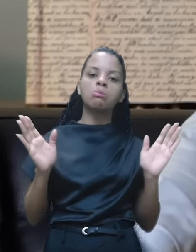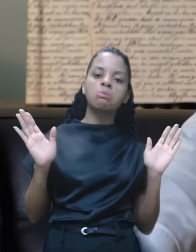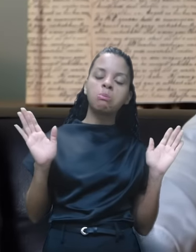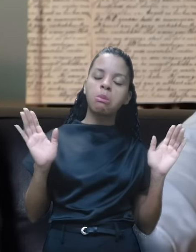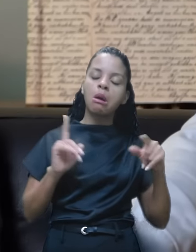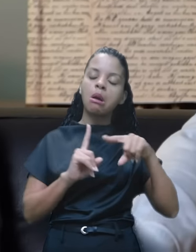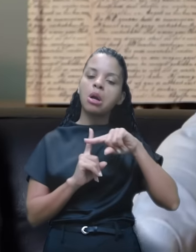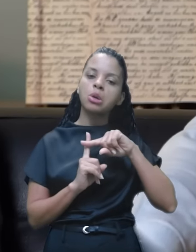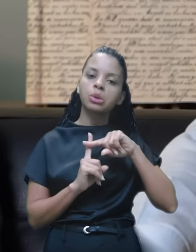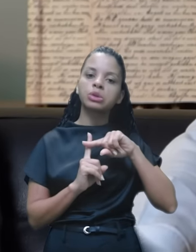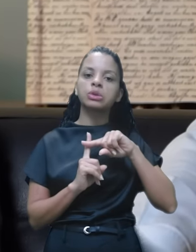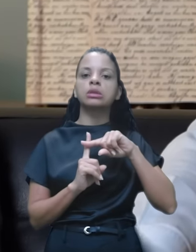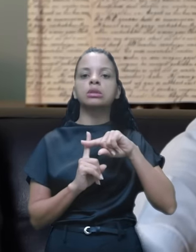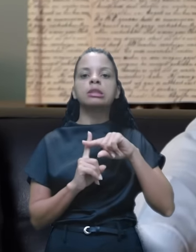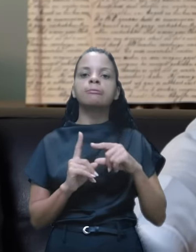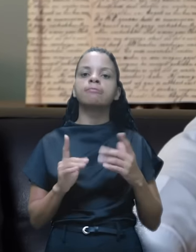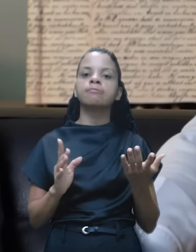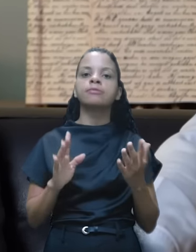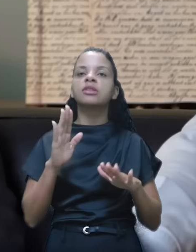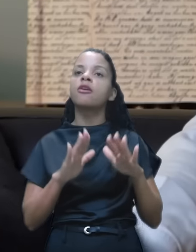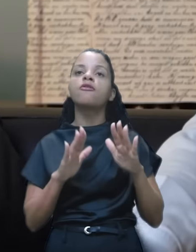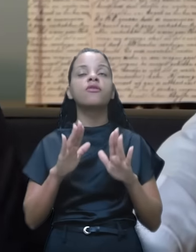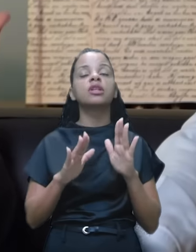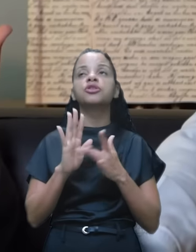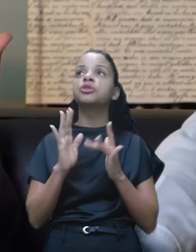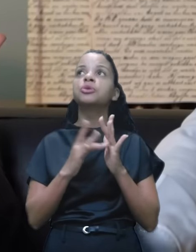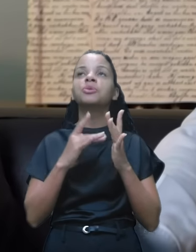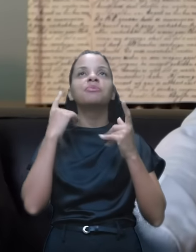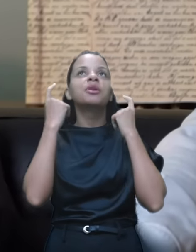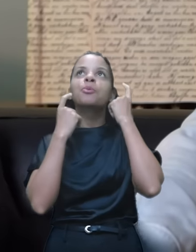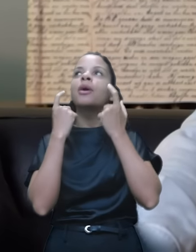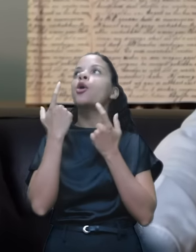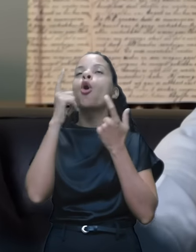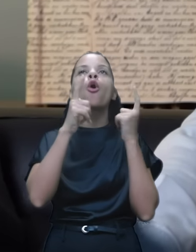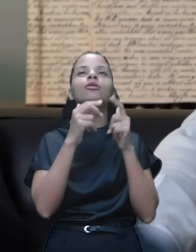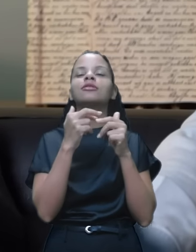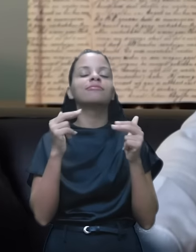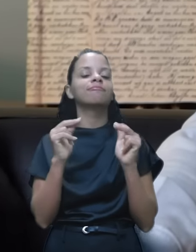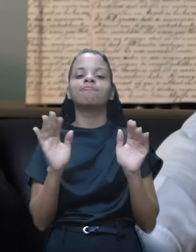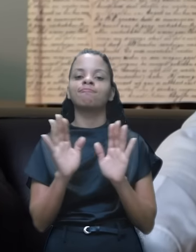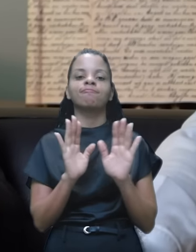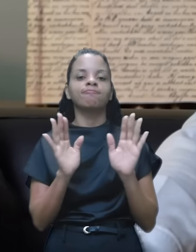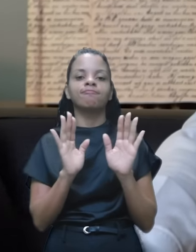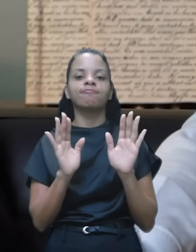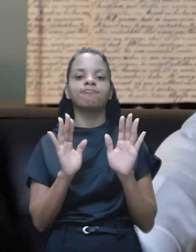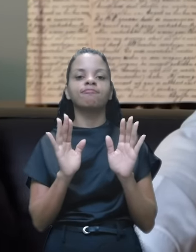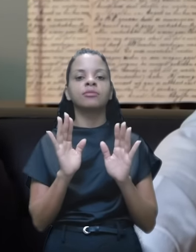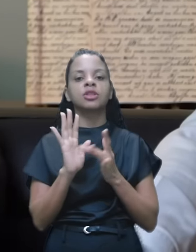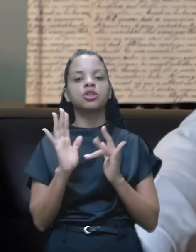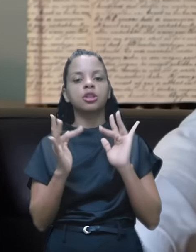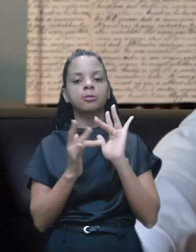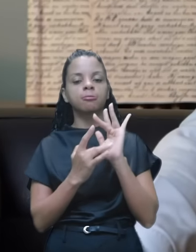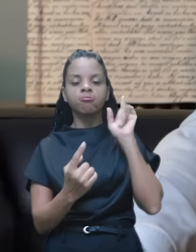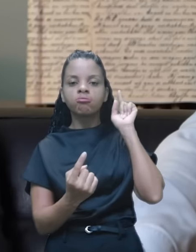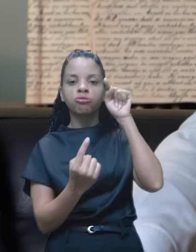ali na cruz ali, ele poderia estar, sei lá, preocupado com muitas coisas, né? Mas ele separou